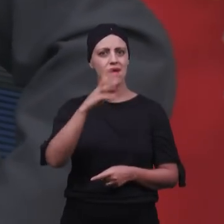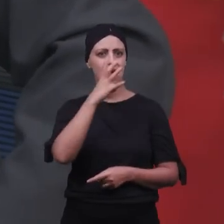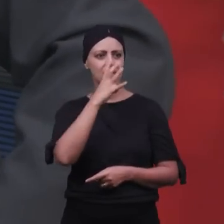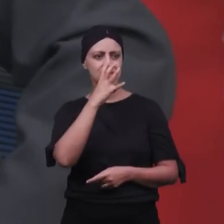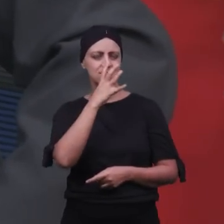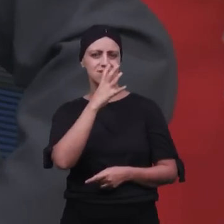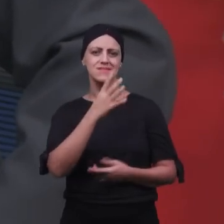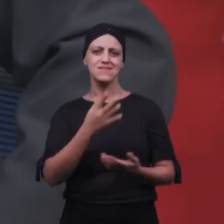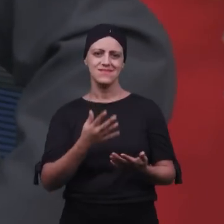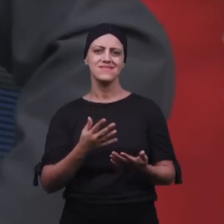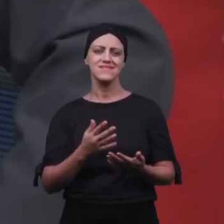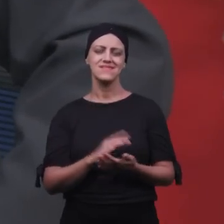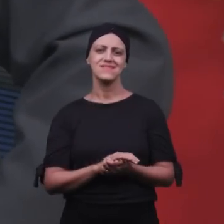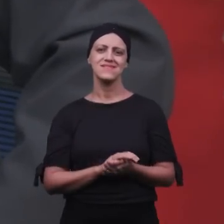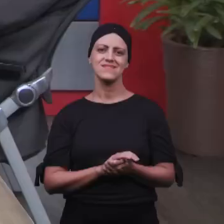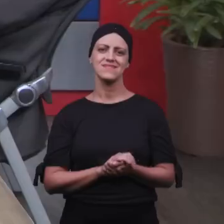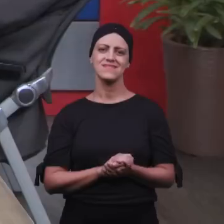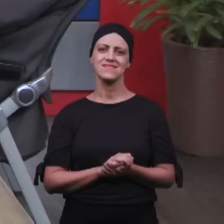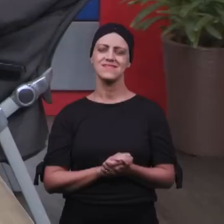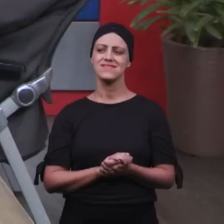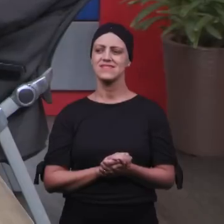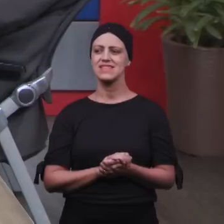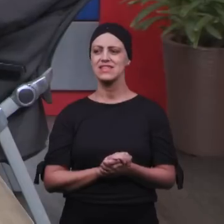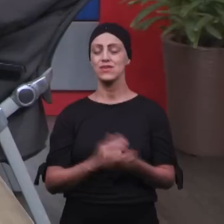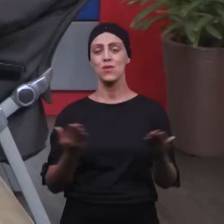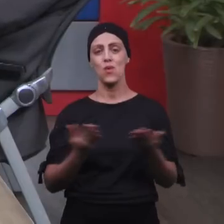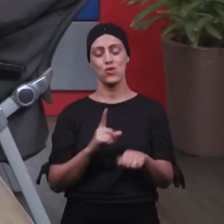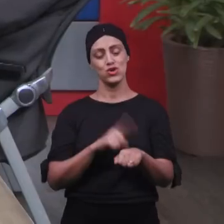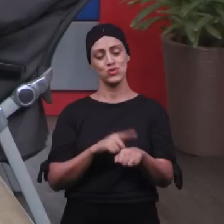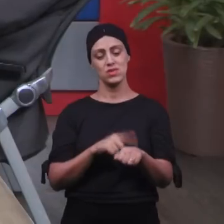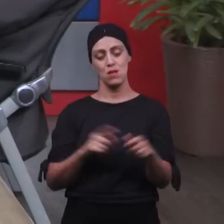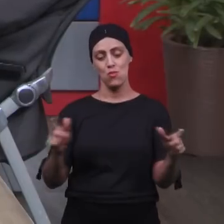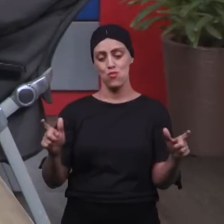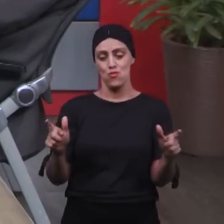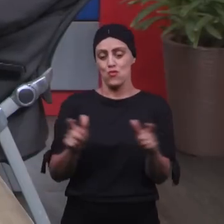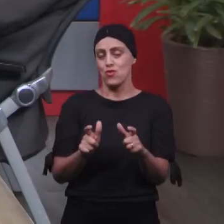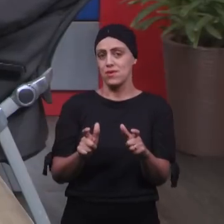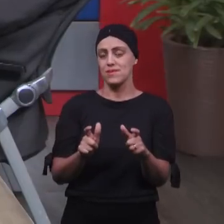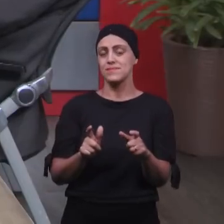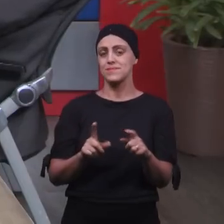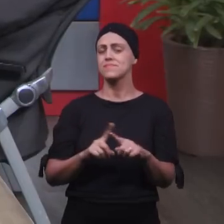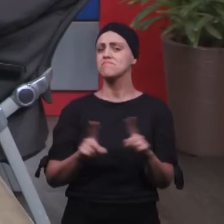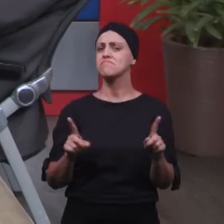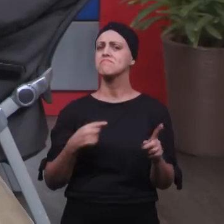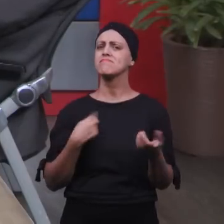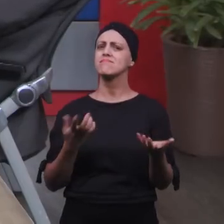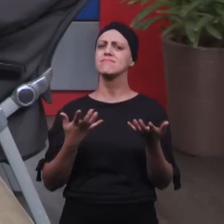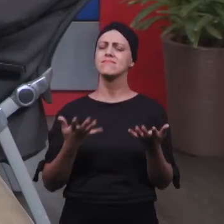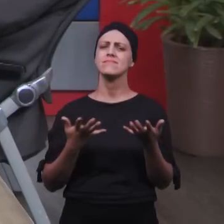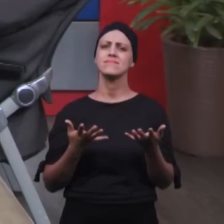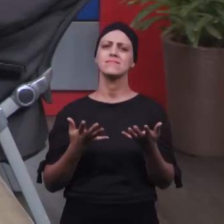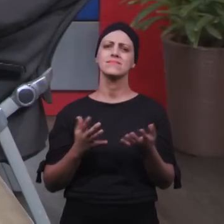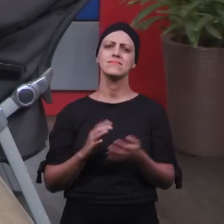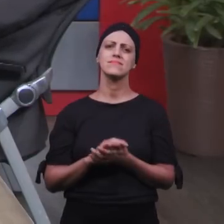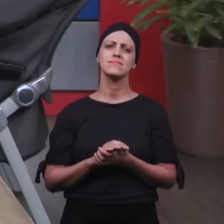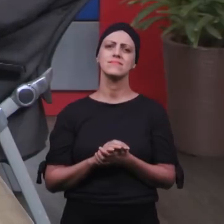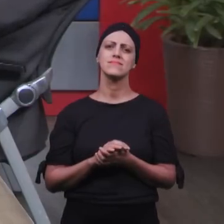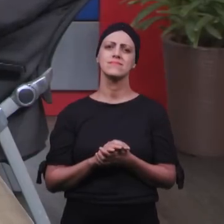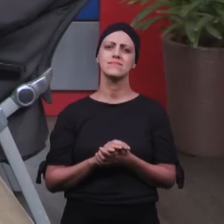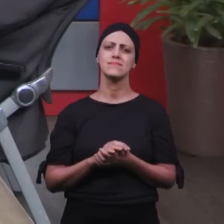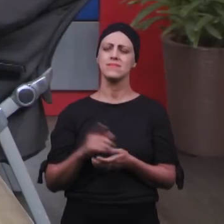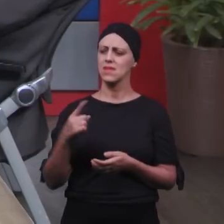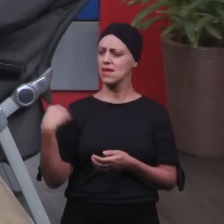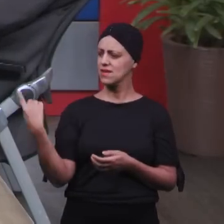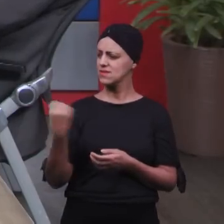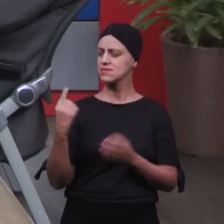aí, já estamos estouradinhos aqui, que nosso tempo vai ser um pouco menor, mas eu queria ainda, esse mesmo grupo aqui nós